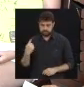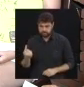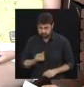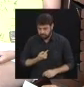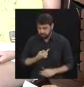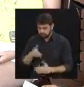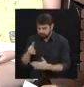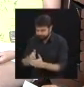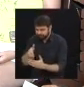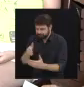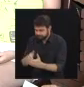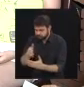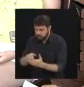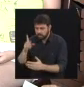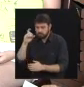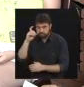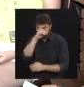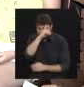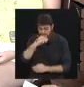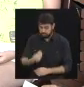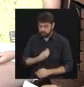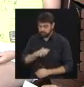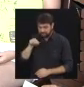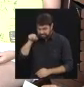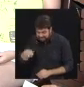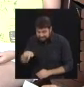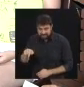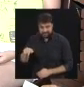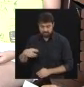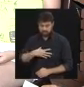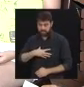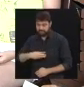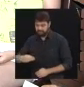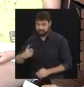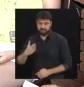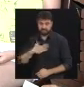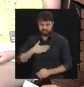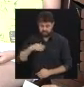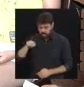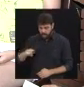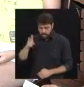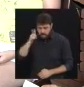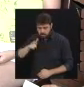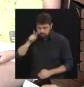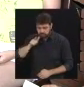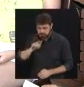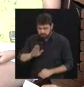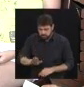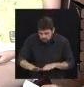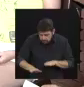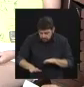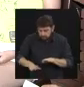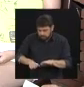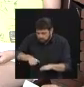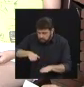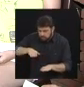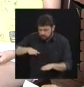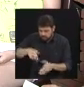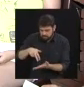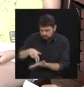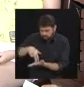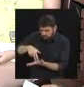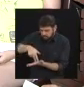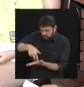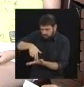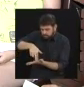Então, com as limitações, né, que ela tinha naquele momento, né? O fato de poder engatinhar, né, de dar um